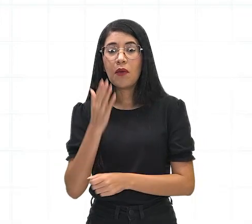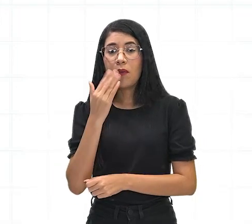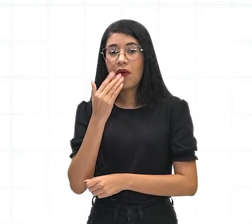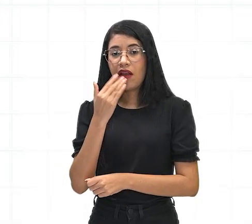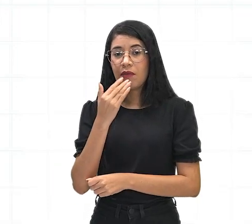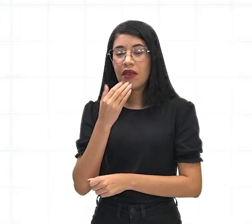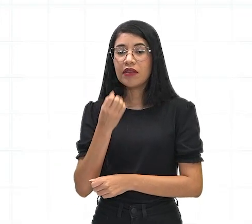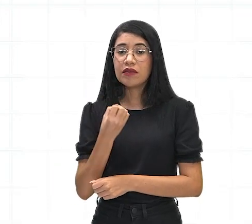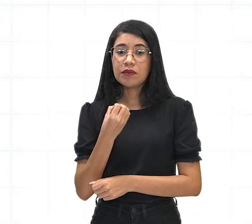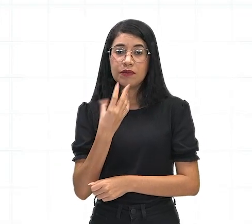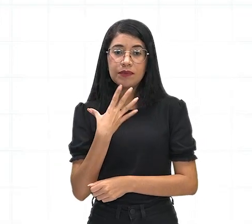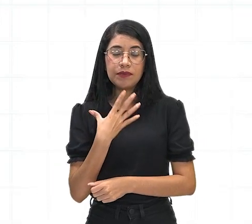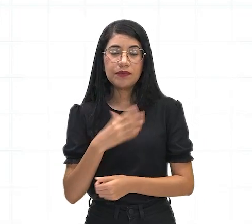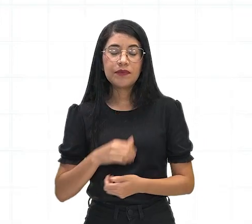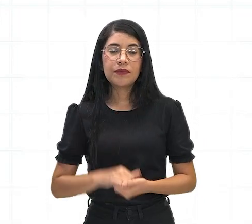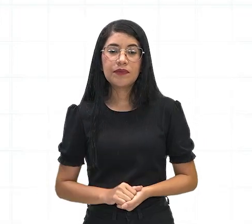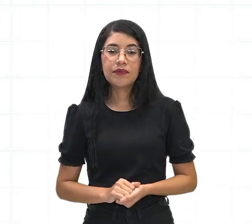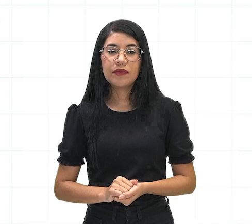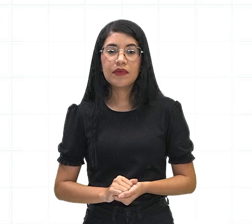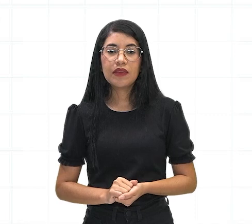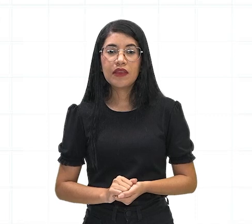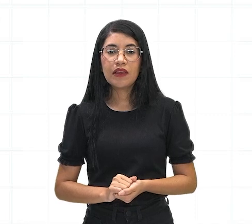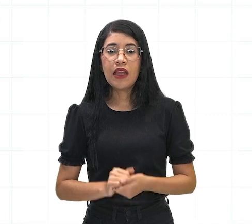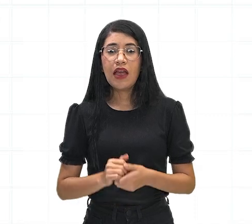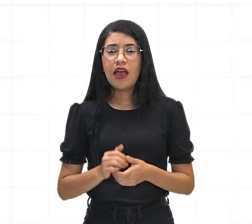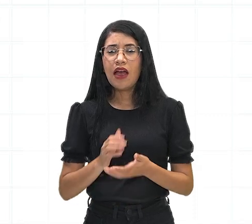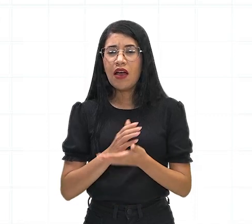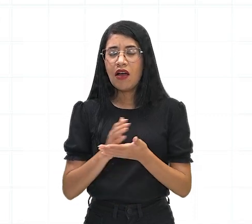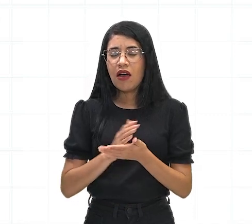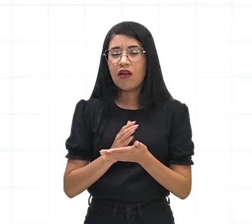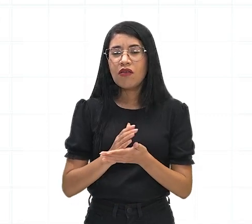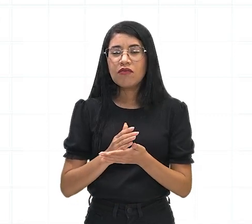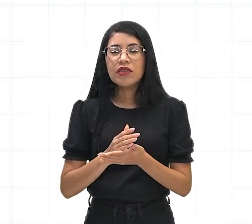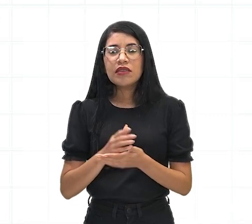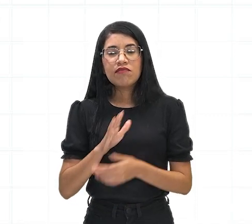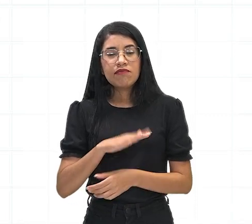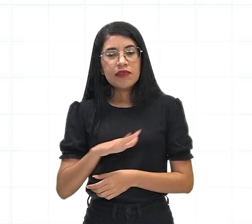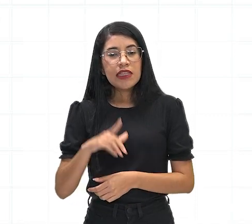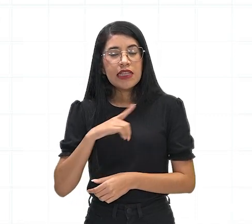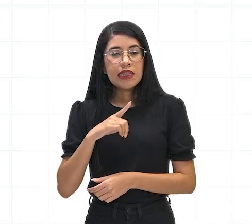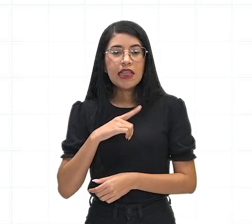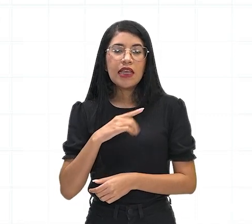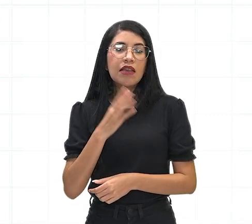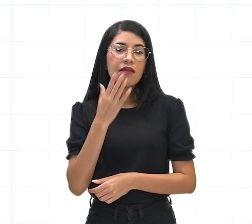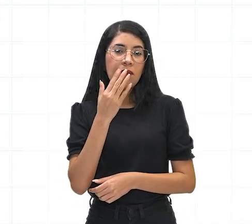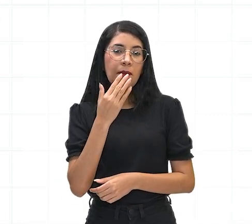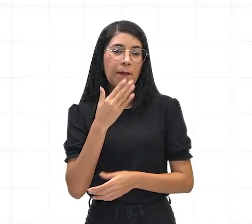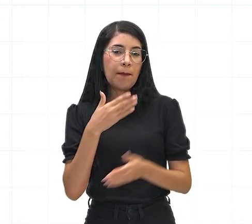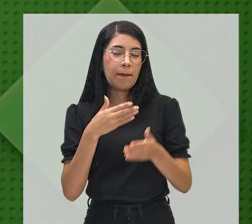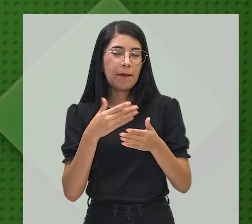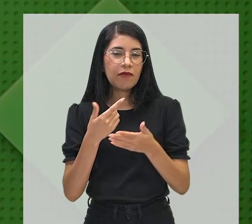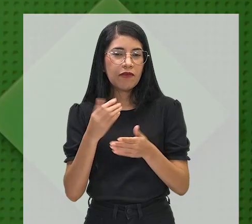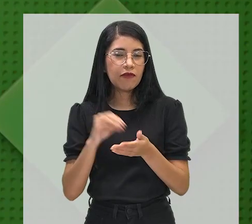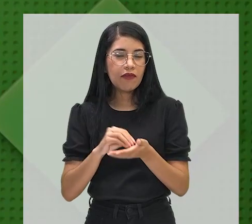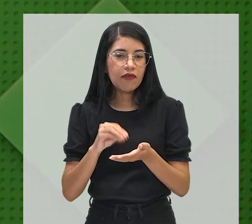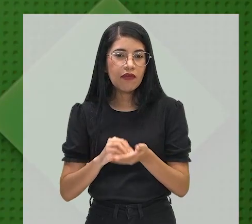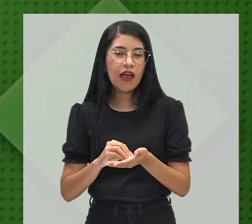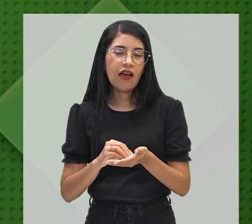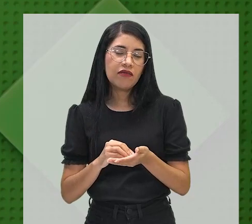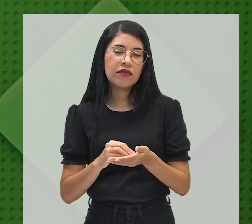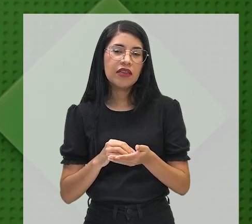uma alimentação adequada. Muitas crianças, infelizmente, enfrentam aí restrições alimentares, né,